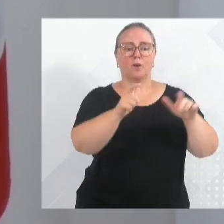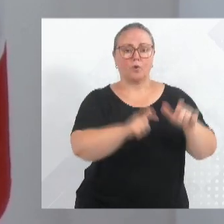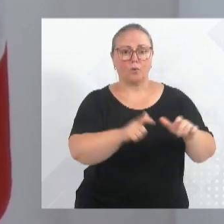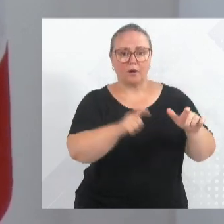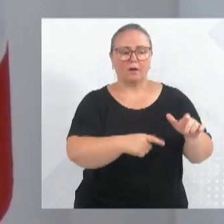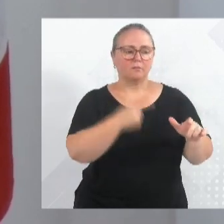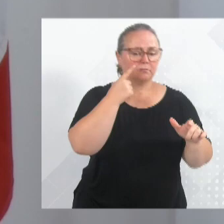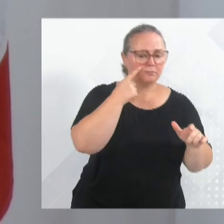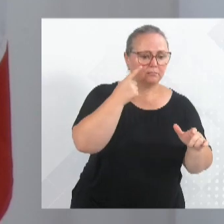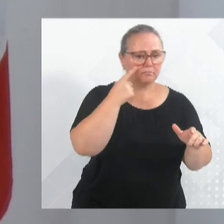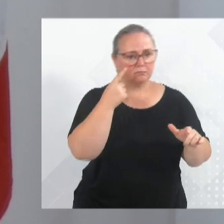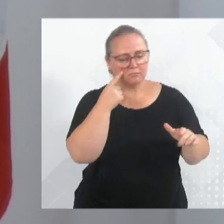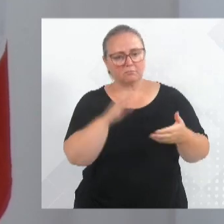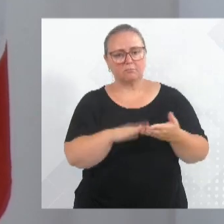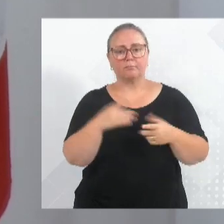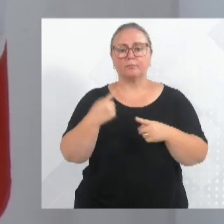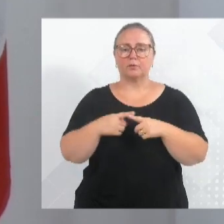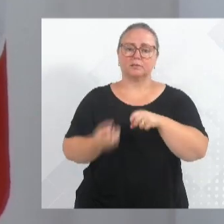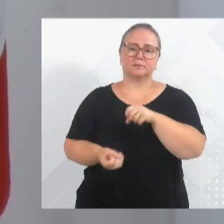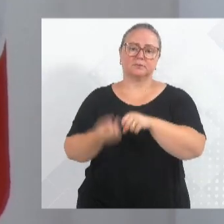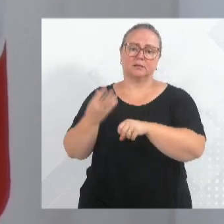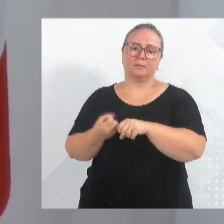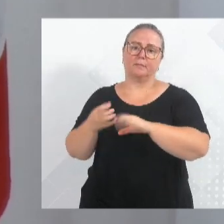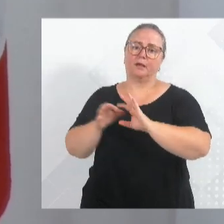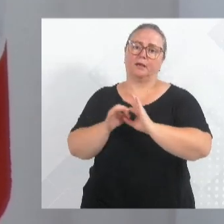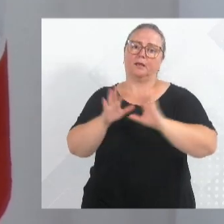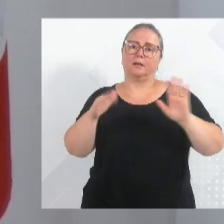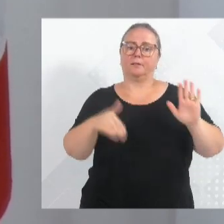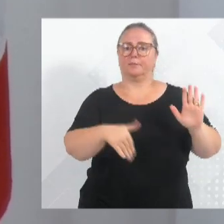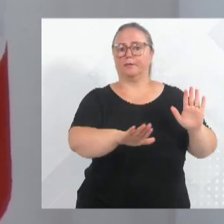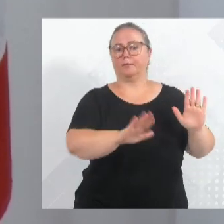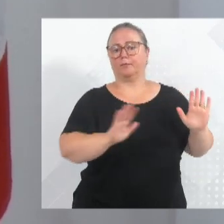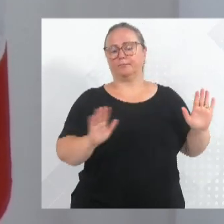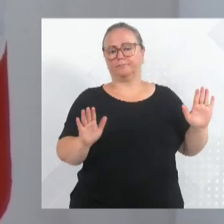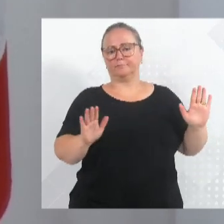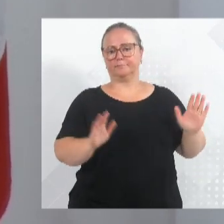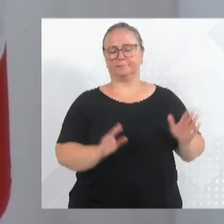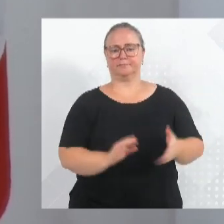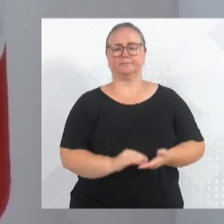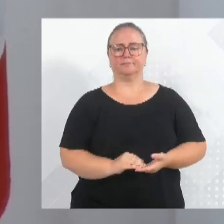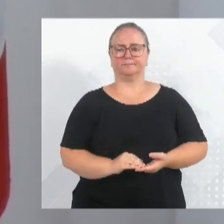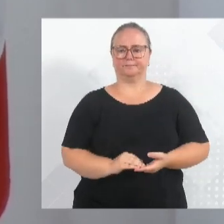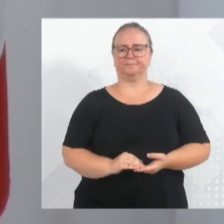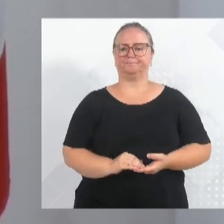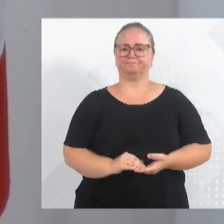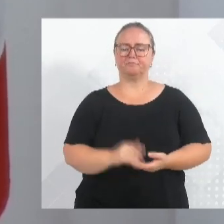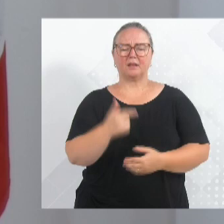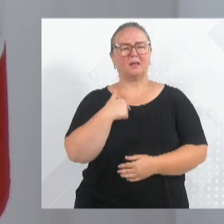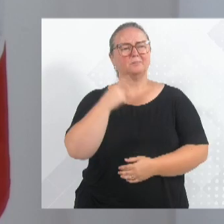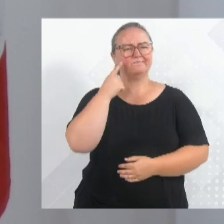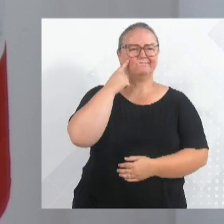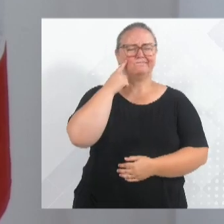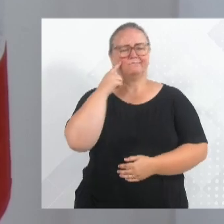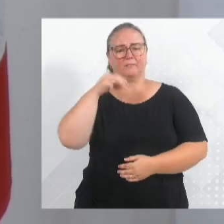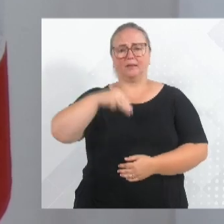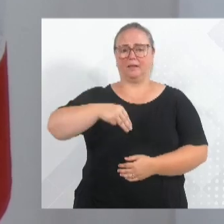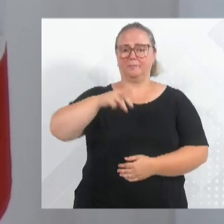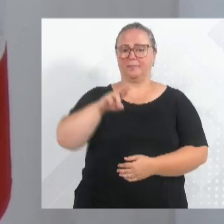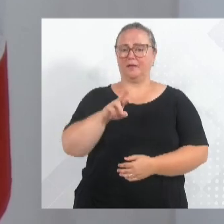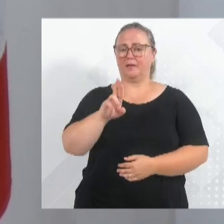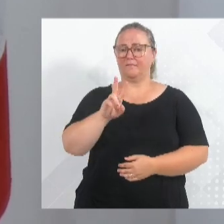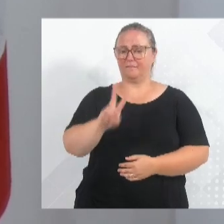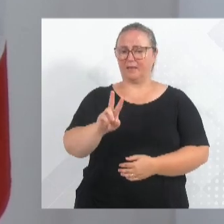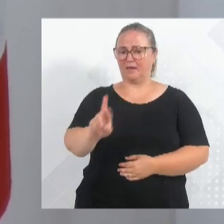certo, o SAMAI liberou. Fiz os questionamentos, achei um absurdo a resposta da MRV.